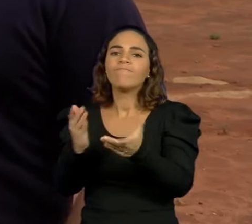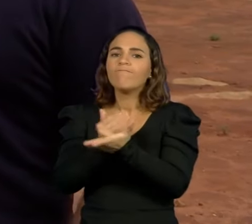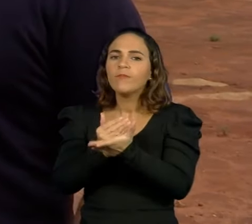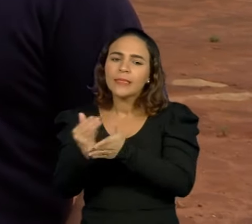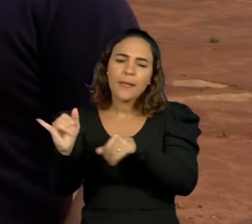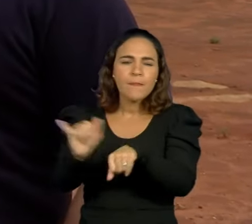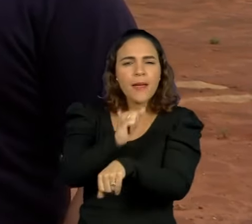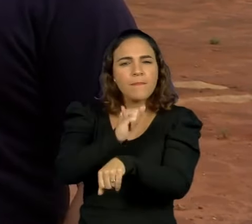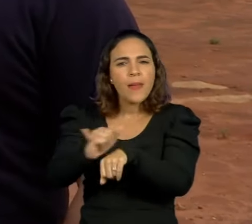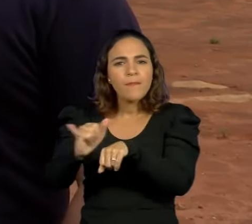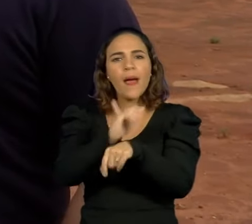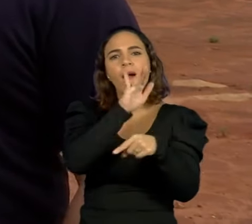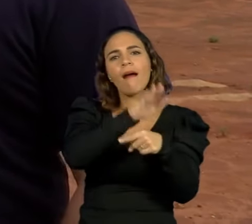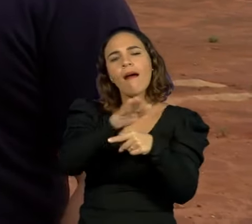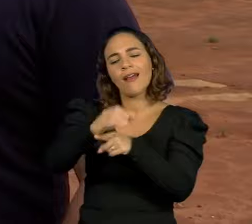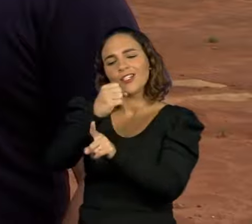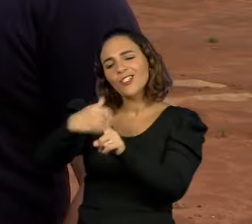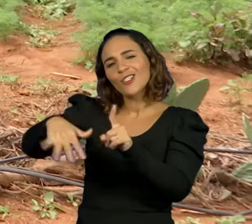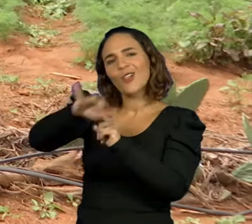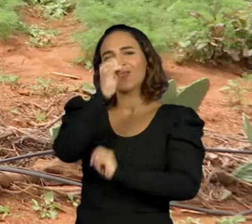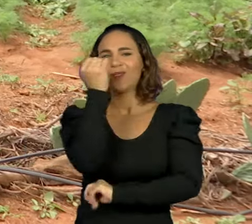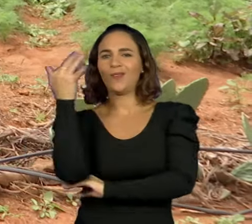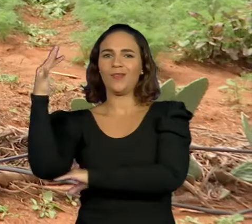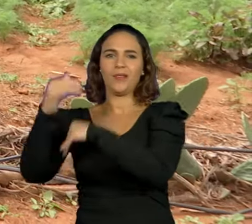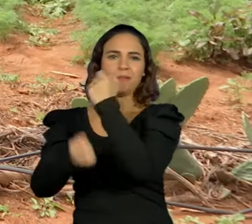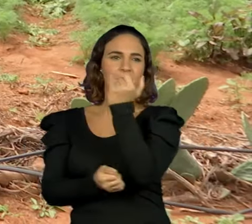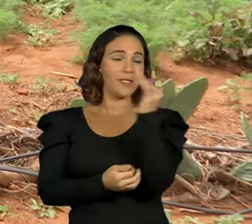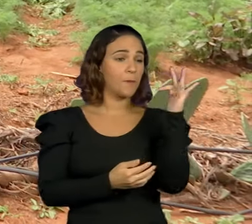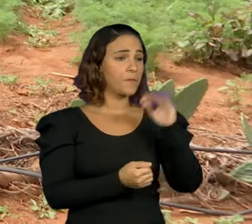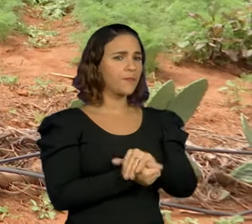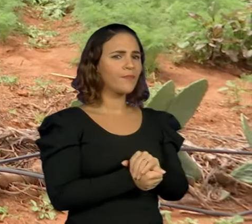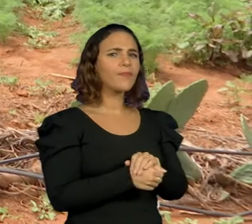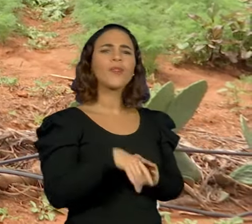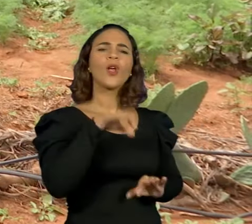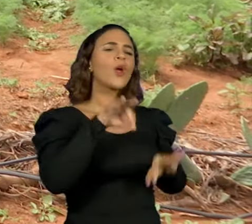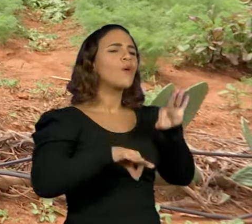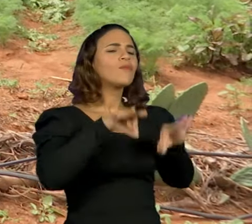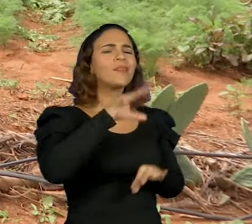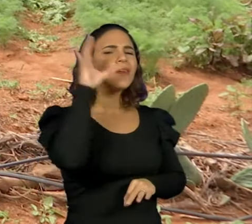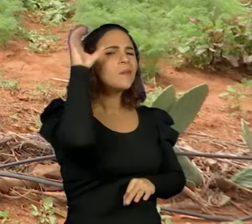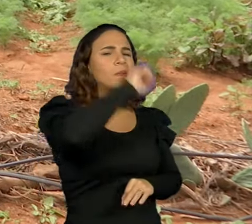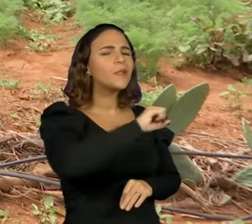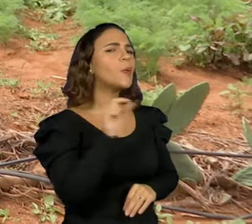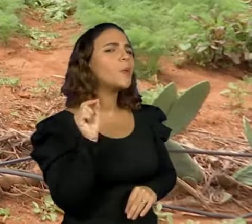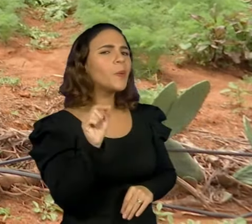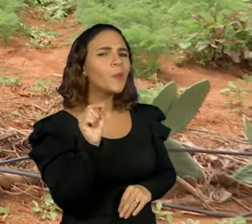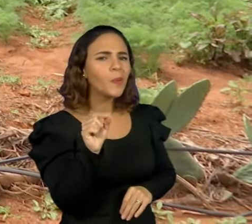a execução dos programas socioambientais. Nas oficinas a gente aprendeu também a